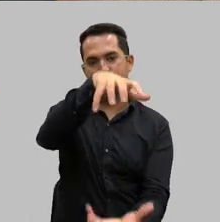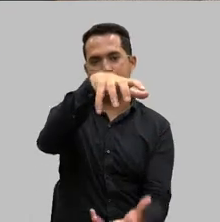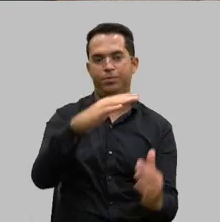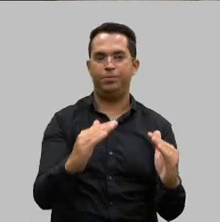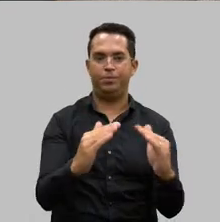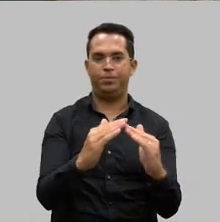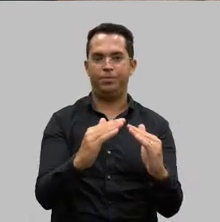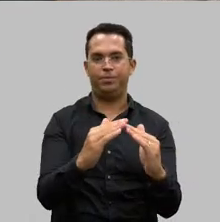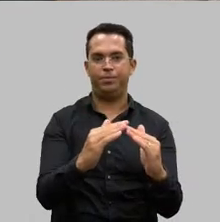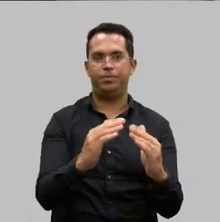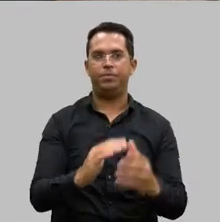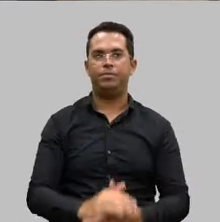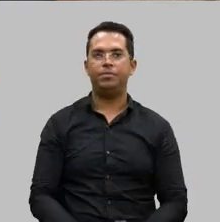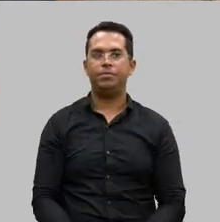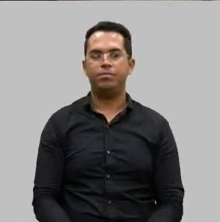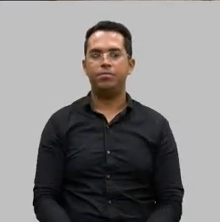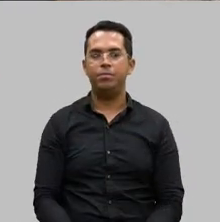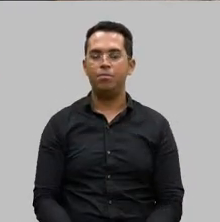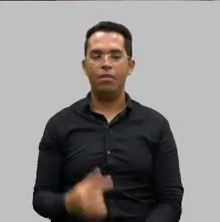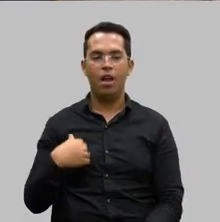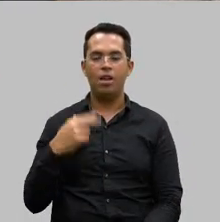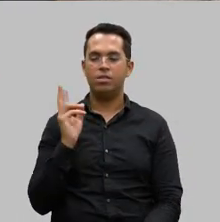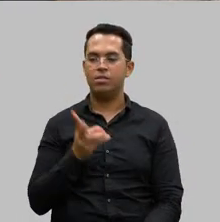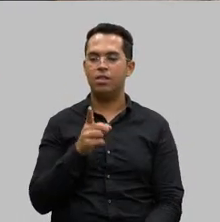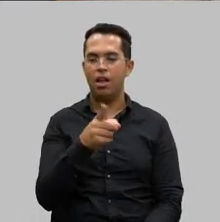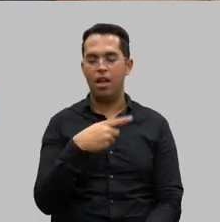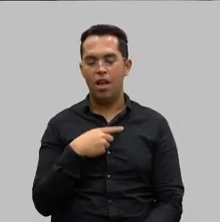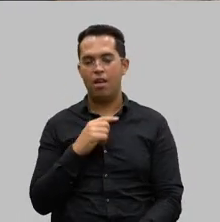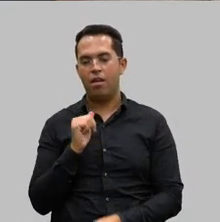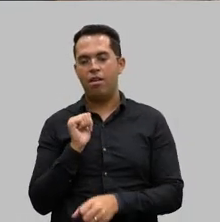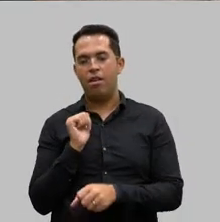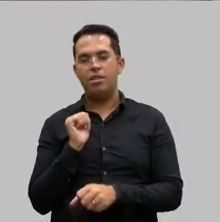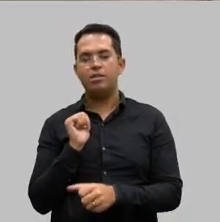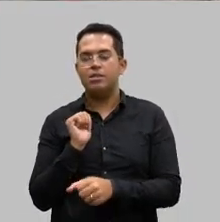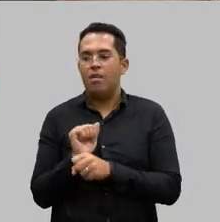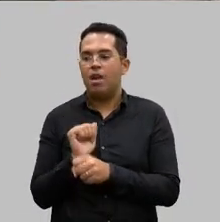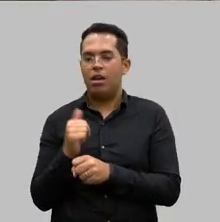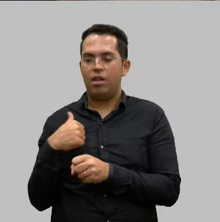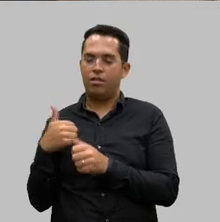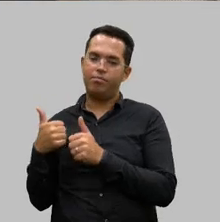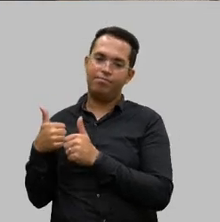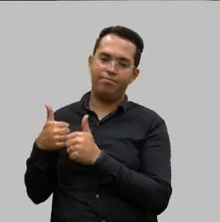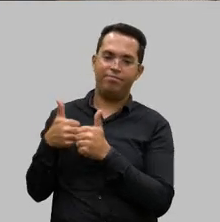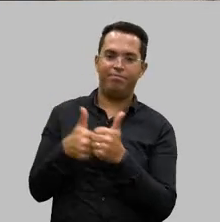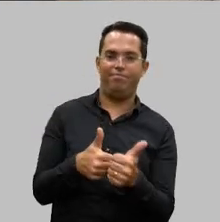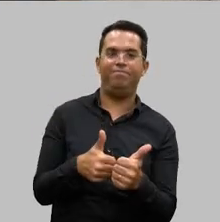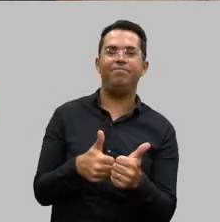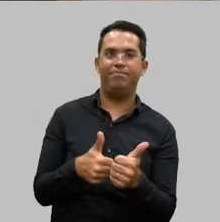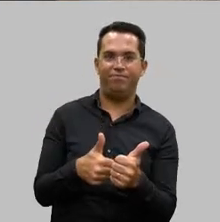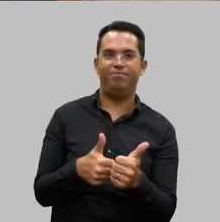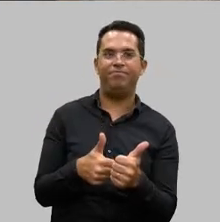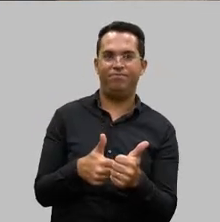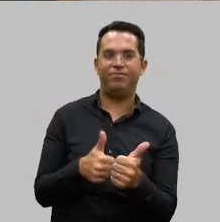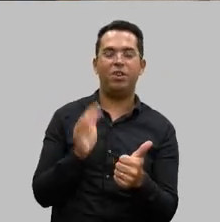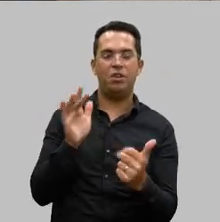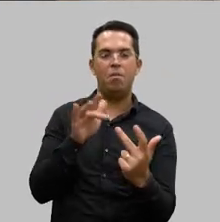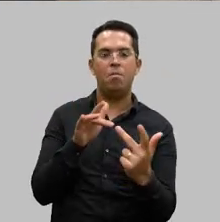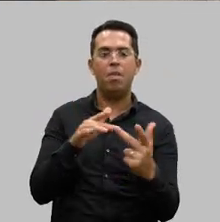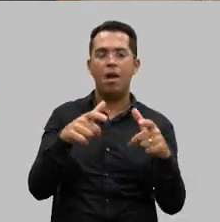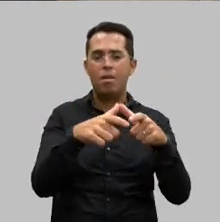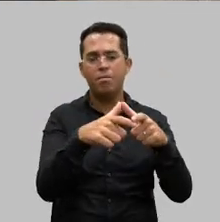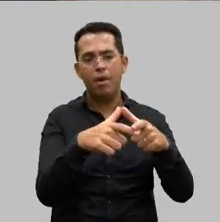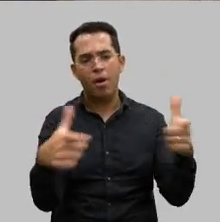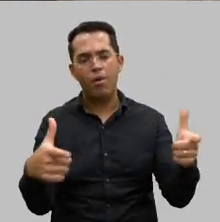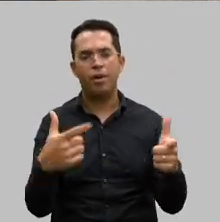ficavam me aguardando até para as vezes estavam até bem medicado mas bater um papo e a maioria estava abandonados a